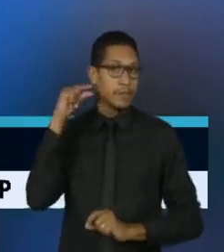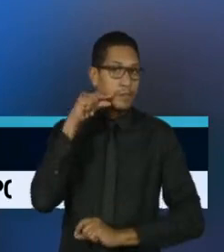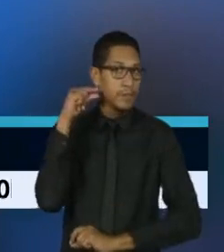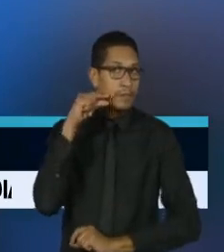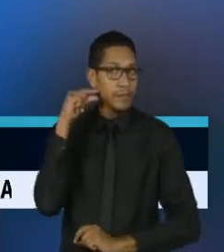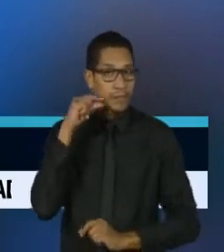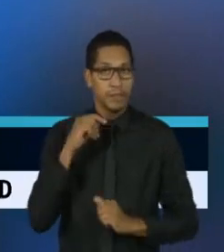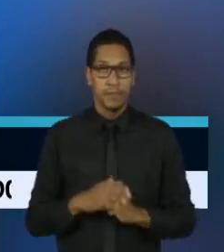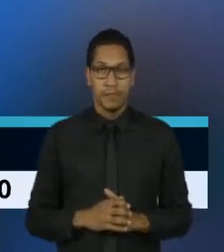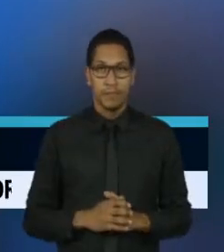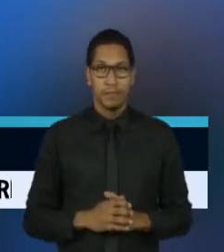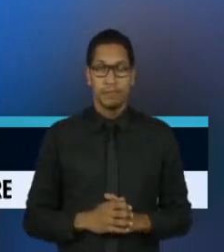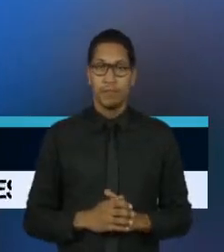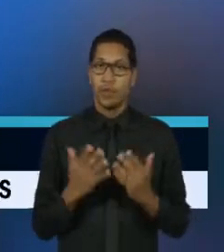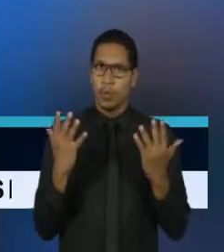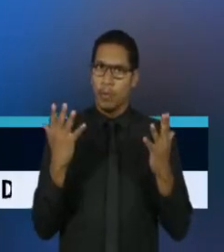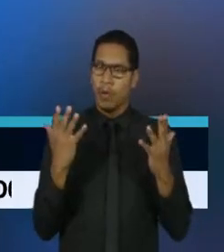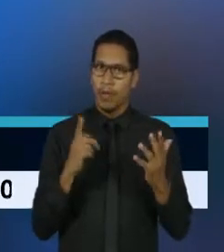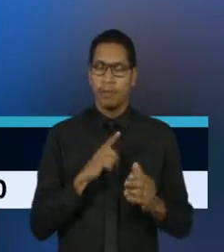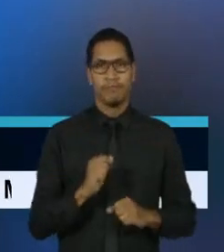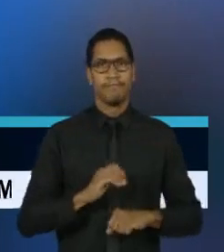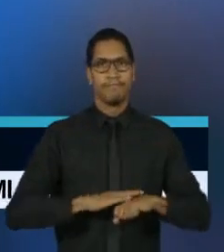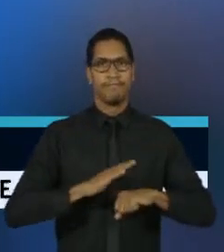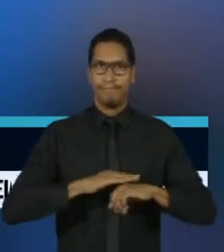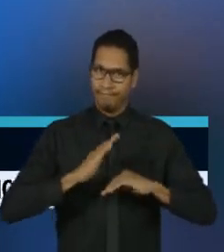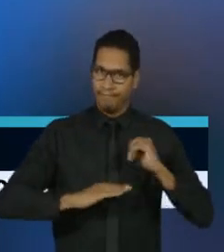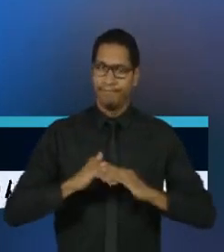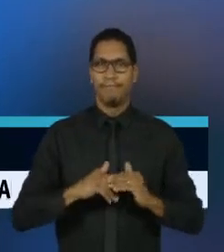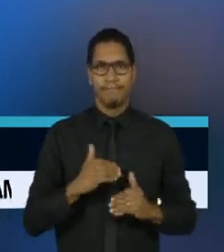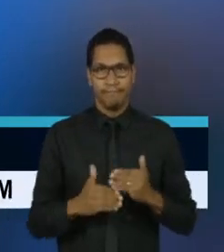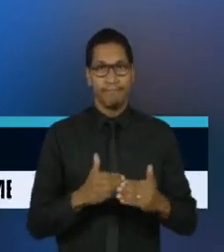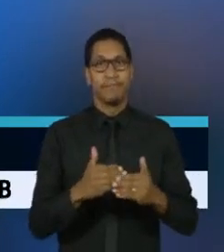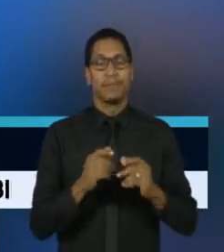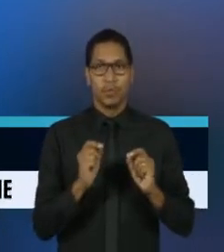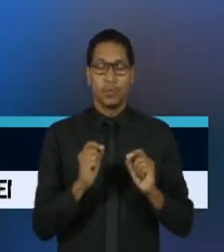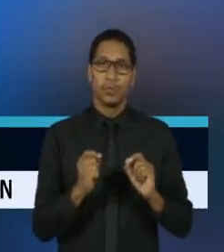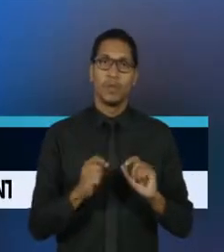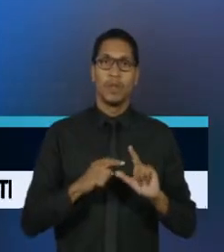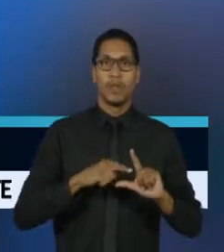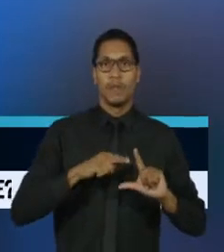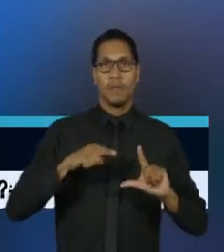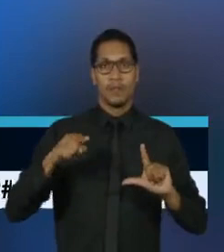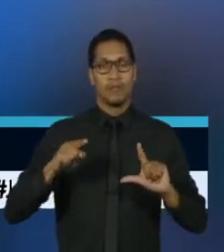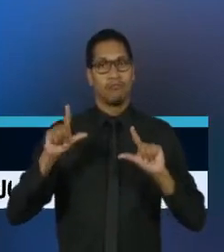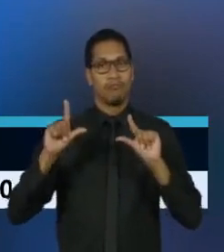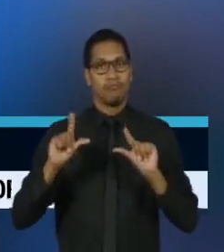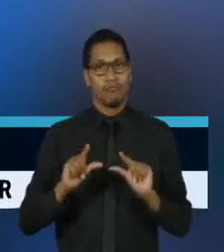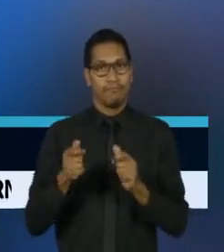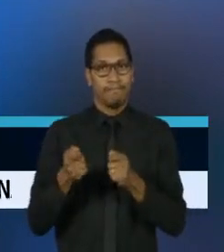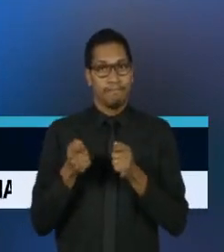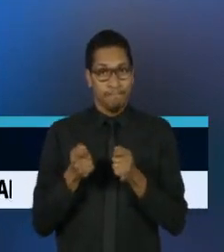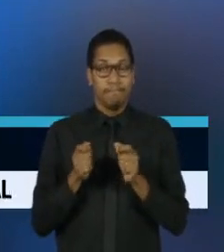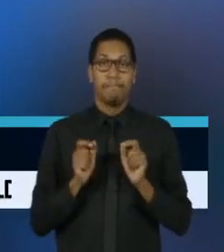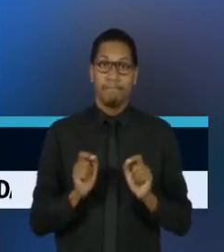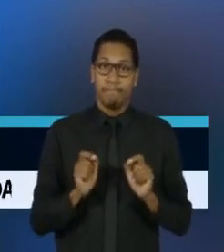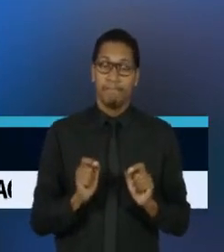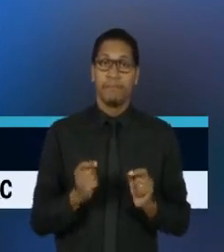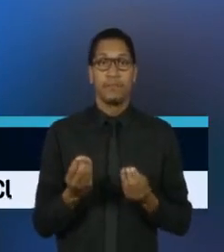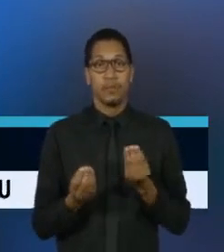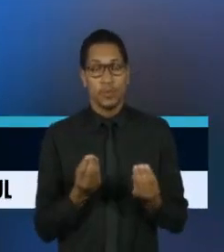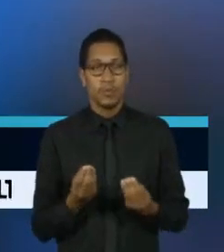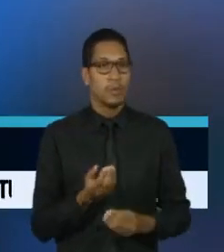ela avança no sentido de diminuição dos índices inflacionários e de uma